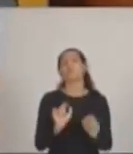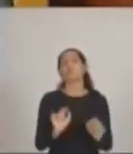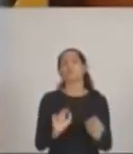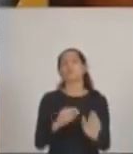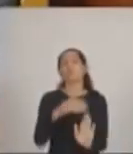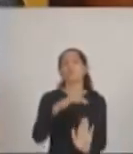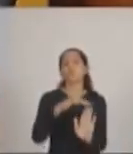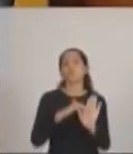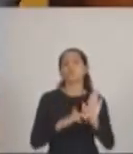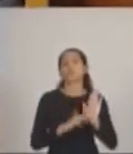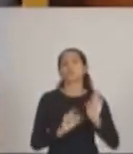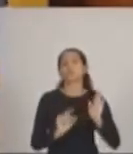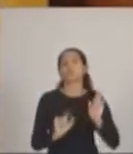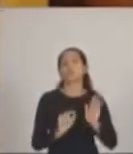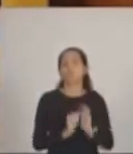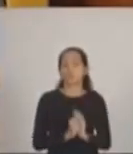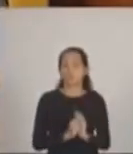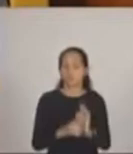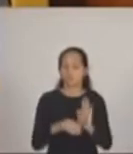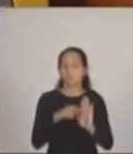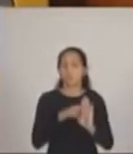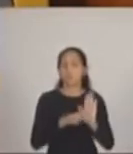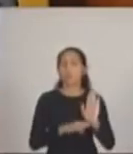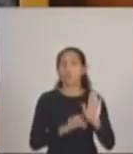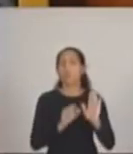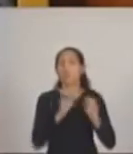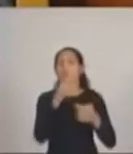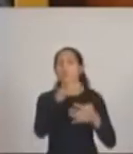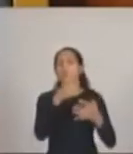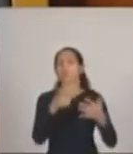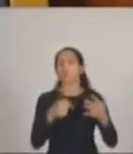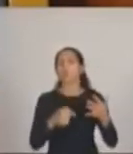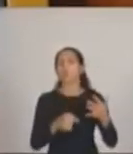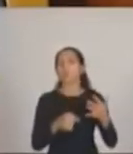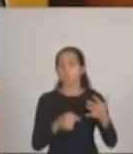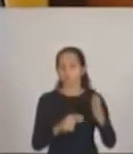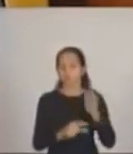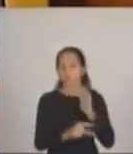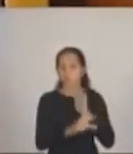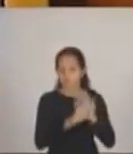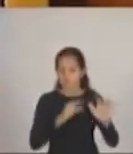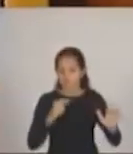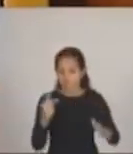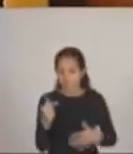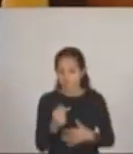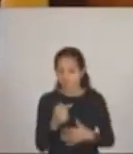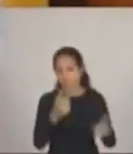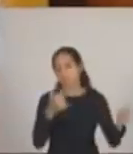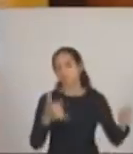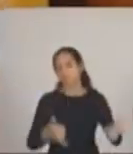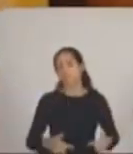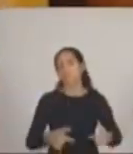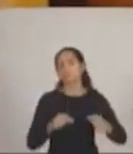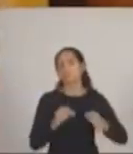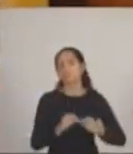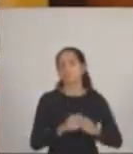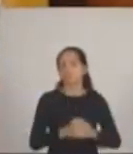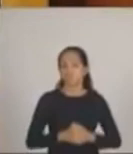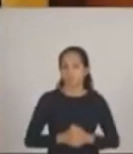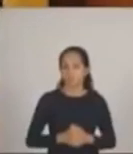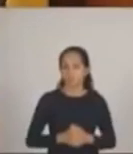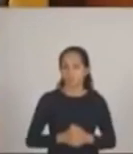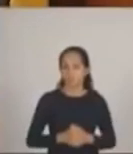critérios, e os seguintes critérios, lá no seu parágrafo 7º, diz o seguinte: é condição para